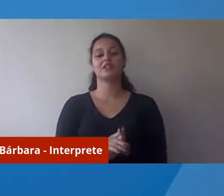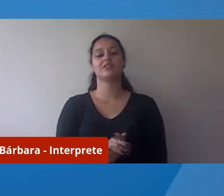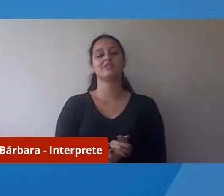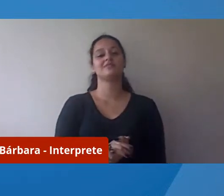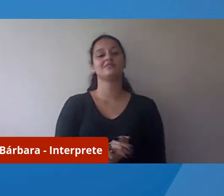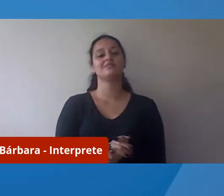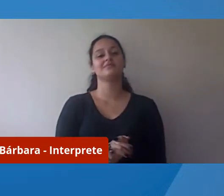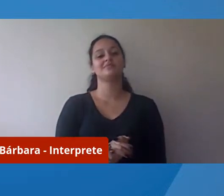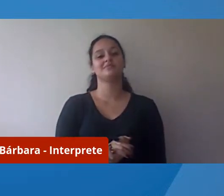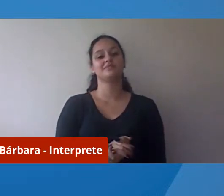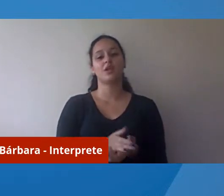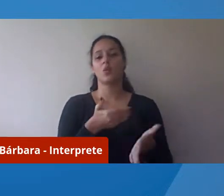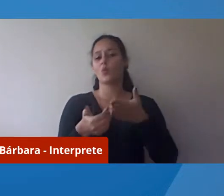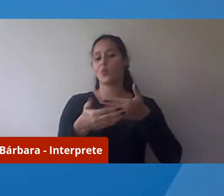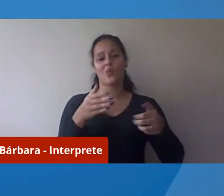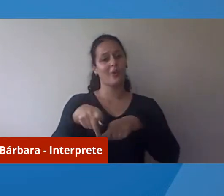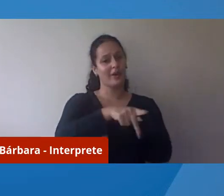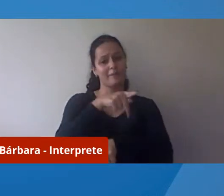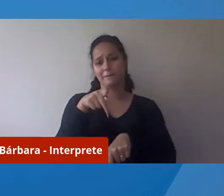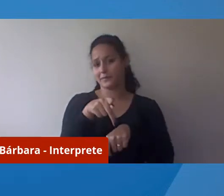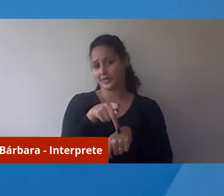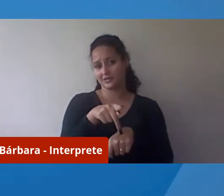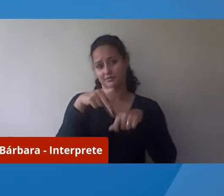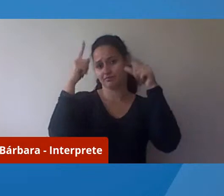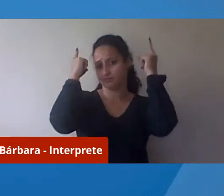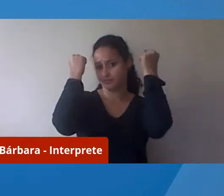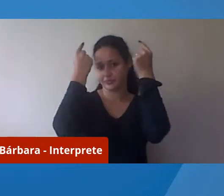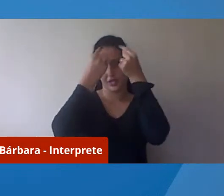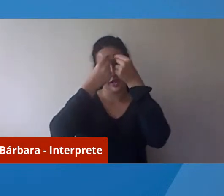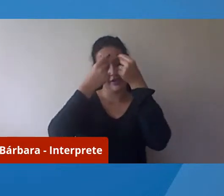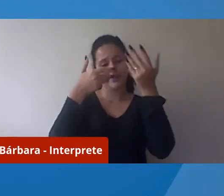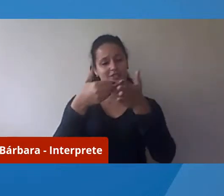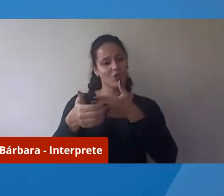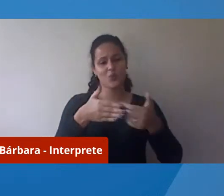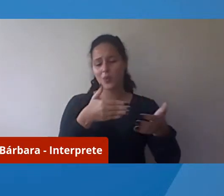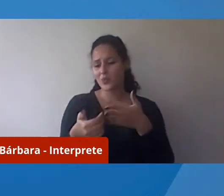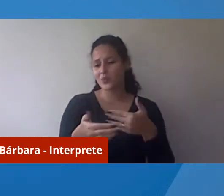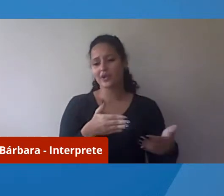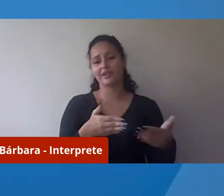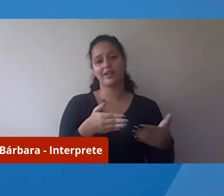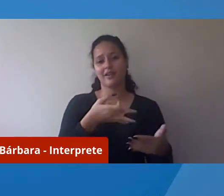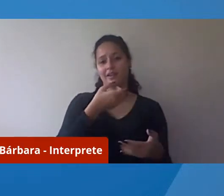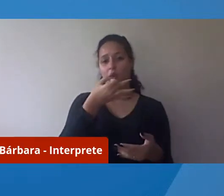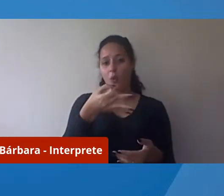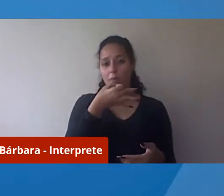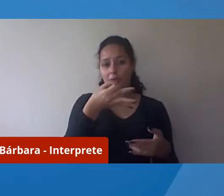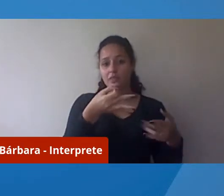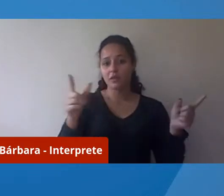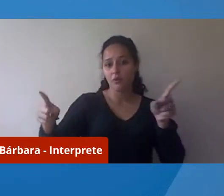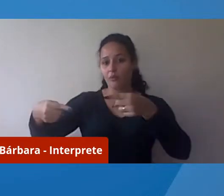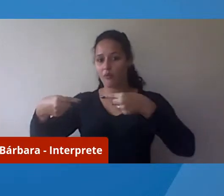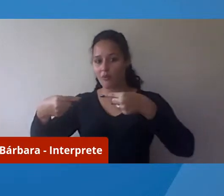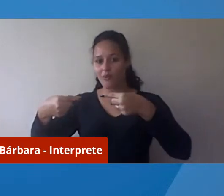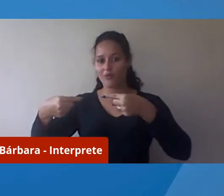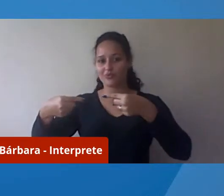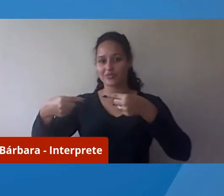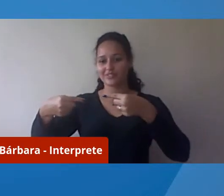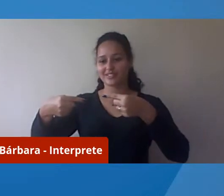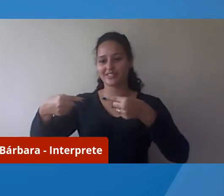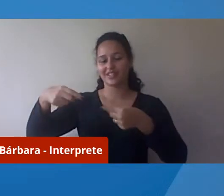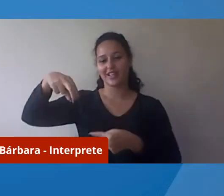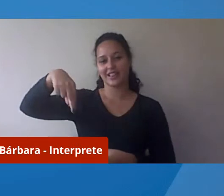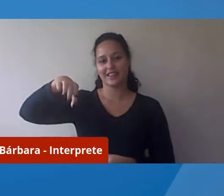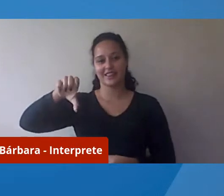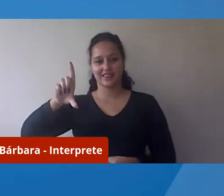Grécia, o France Insoumise na França, enfim, qualquer crítica ao neoliberalismo é populismo de esquerda.